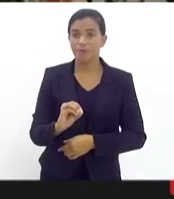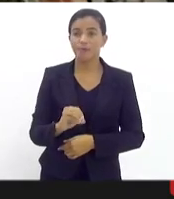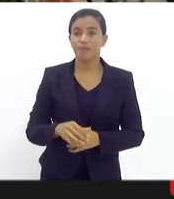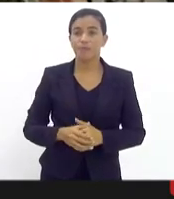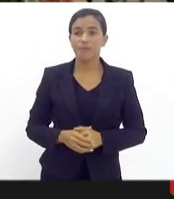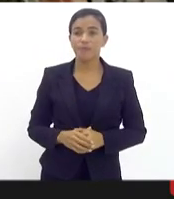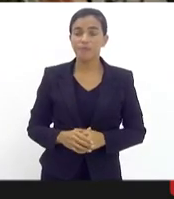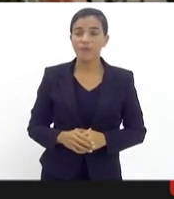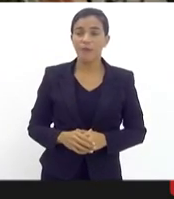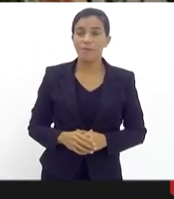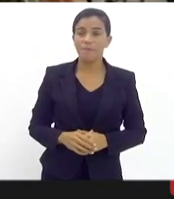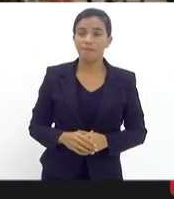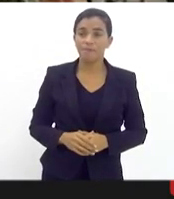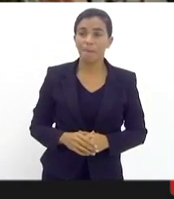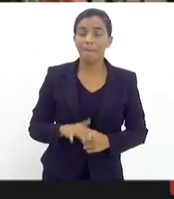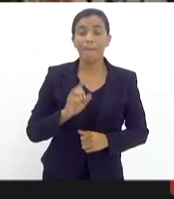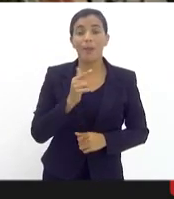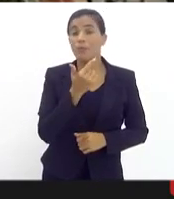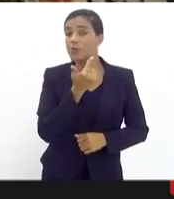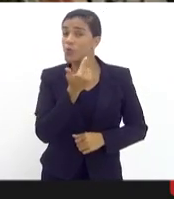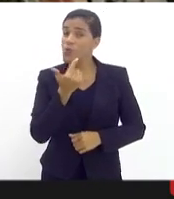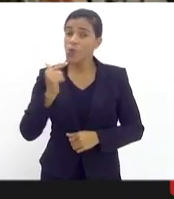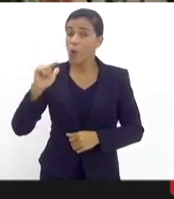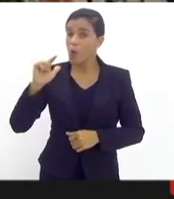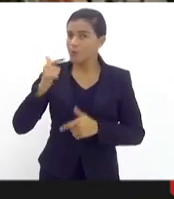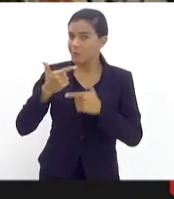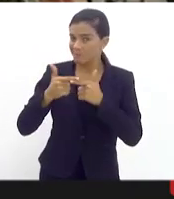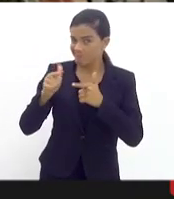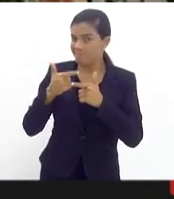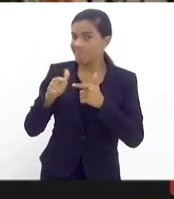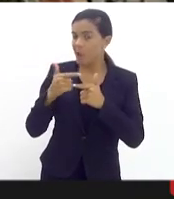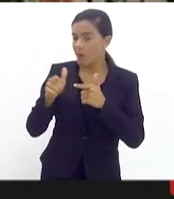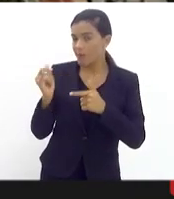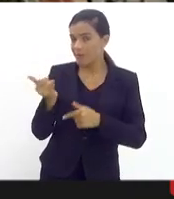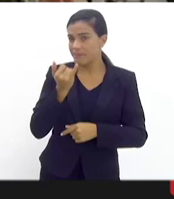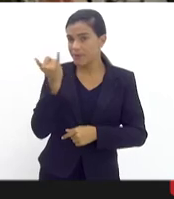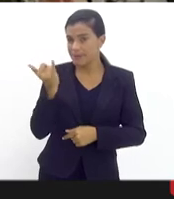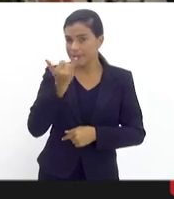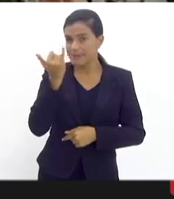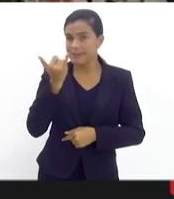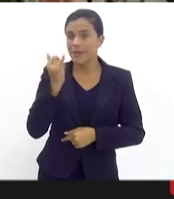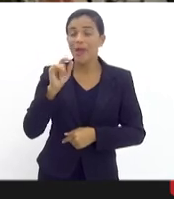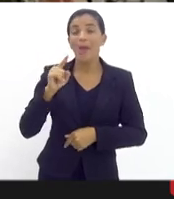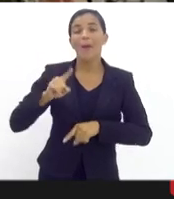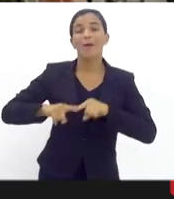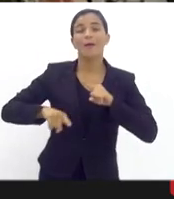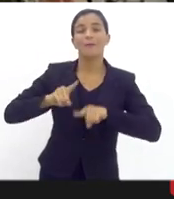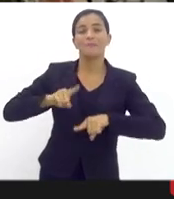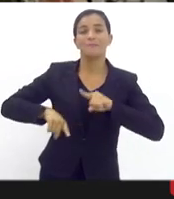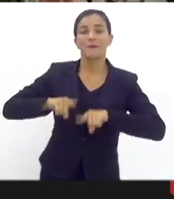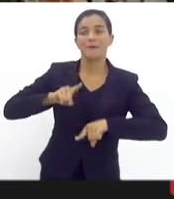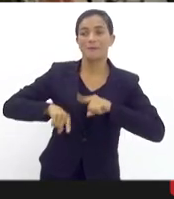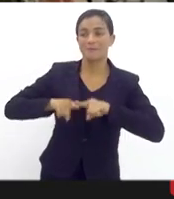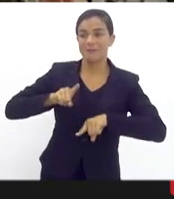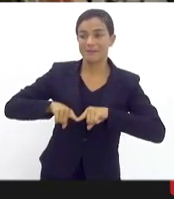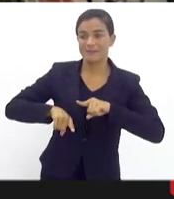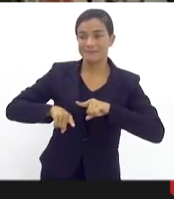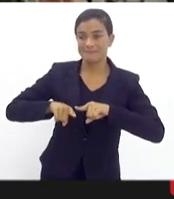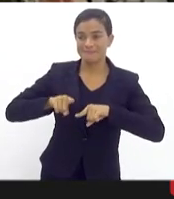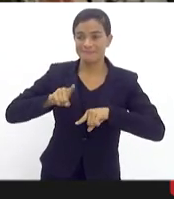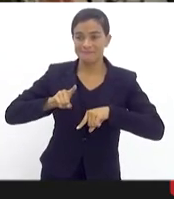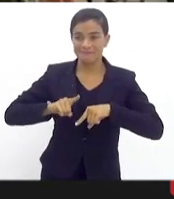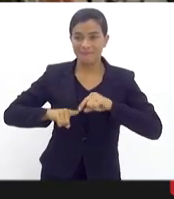matéria, que um outro nó que me parece importante é o equipamento, né? Se de um